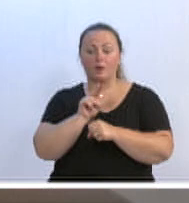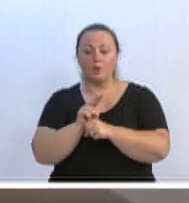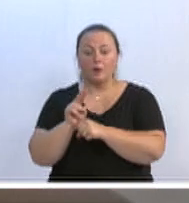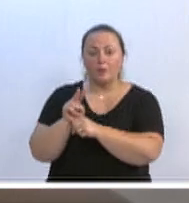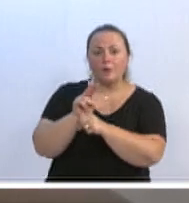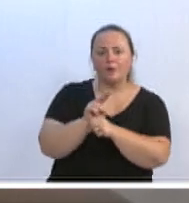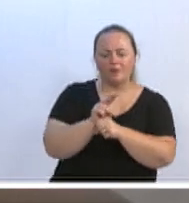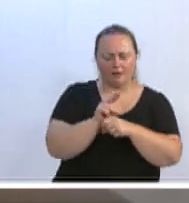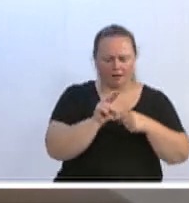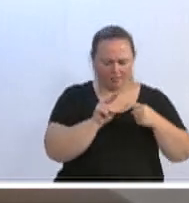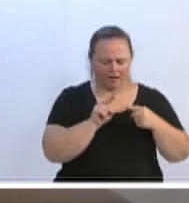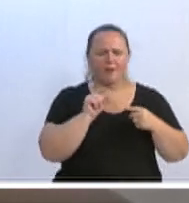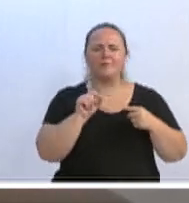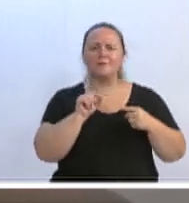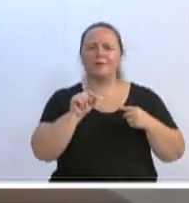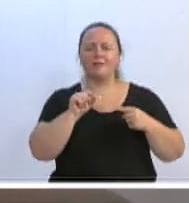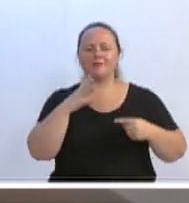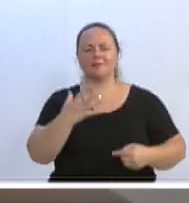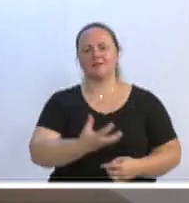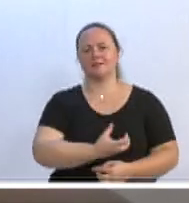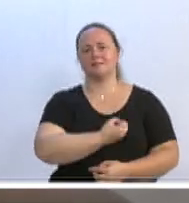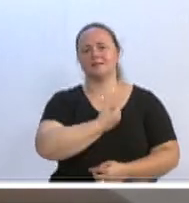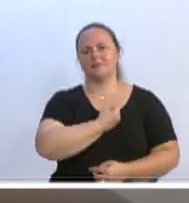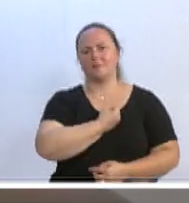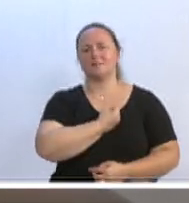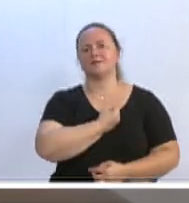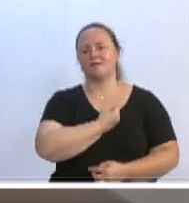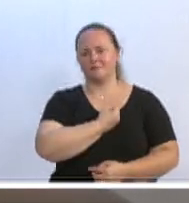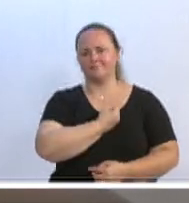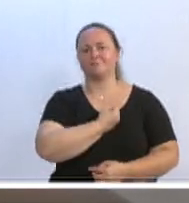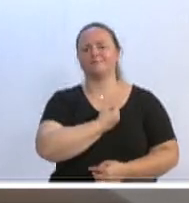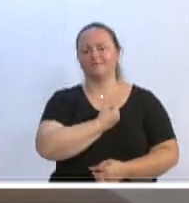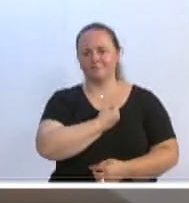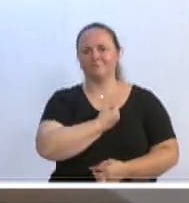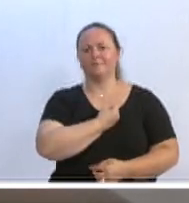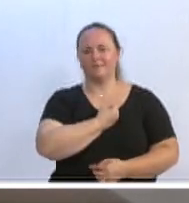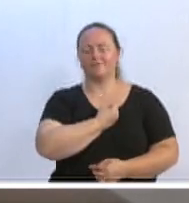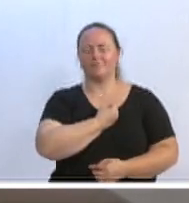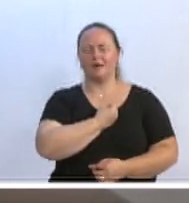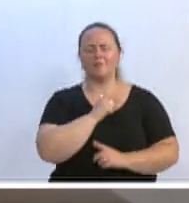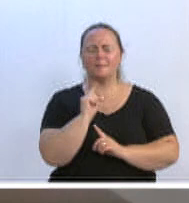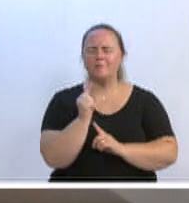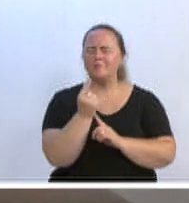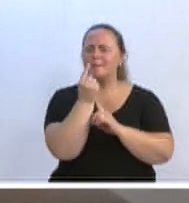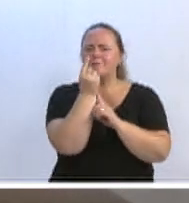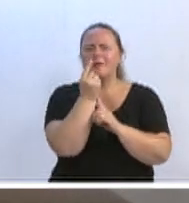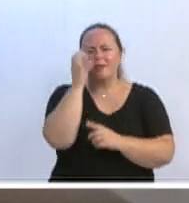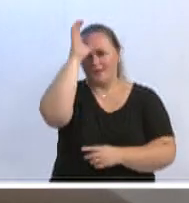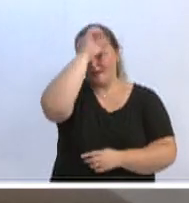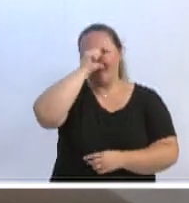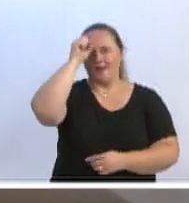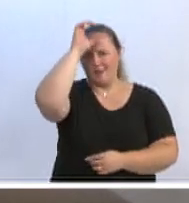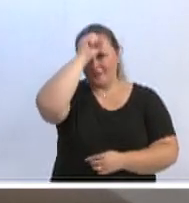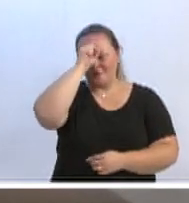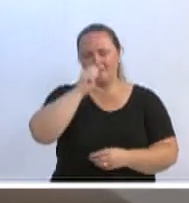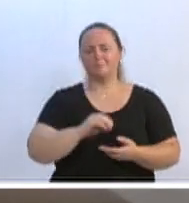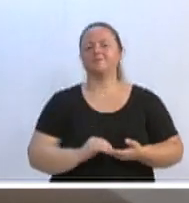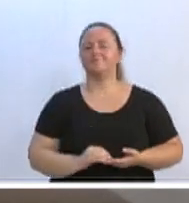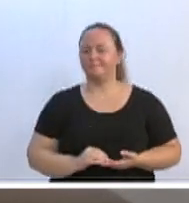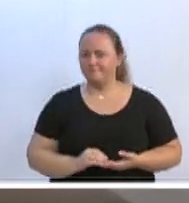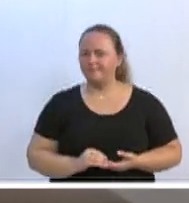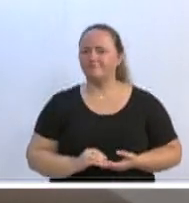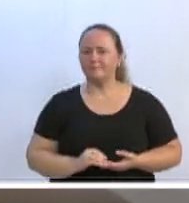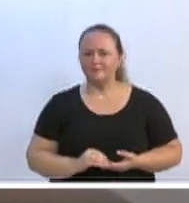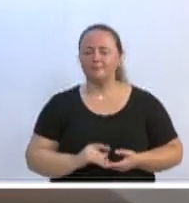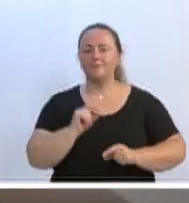grande salvação. A primeira coisa que eu aprendi nessa obra, meus queridos, foi